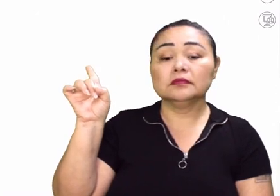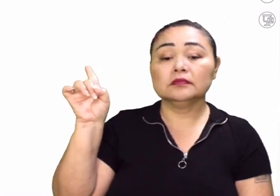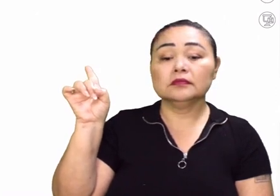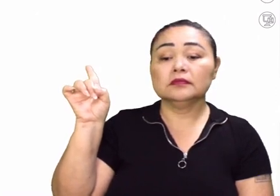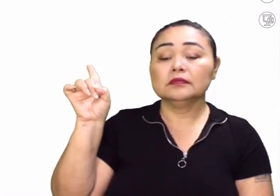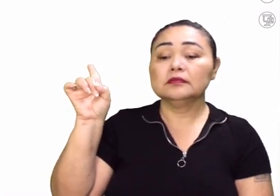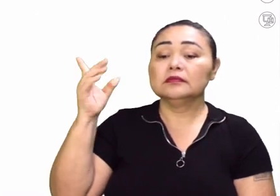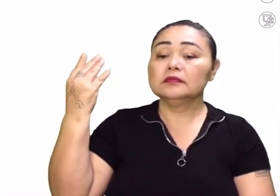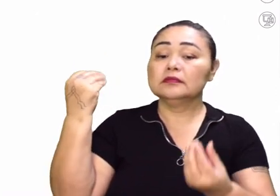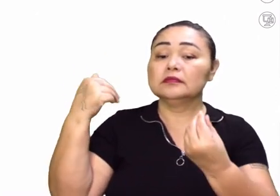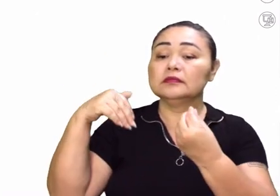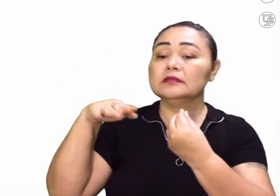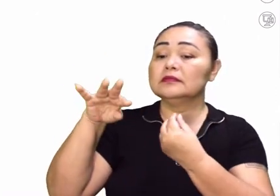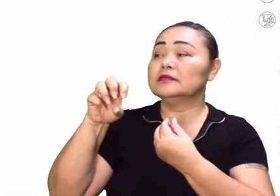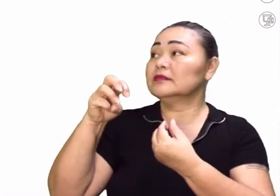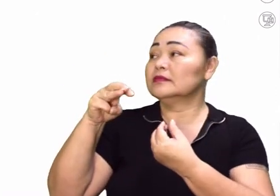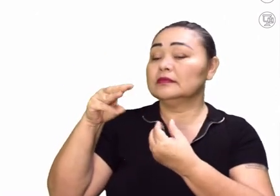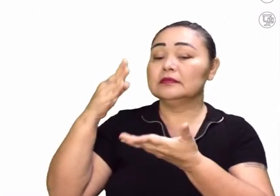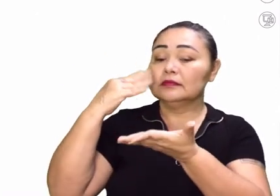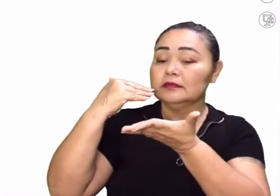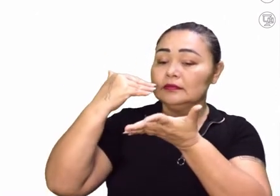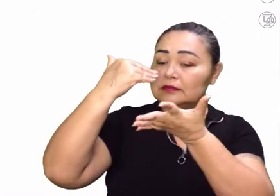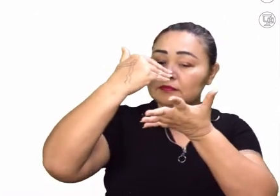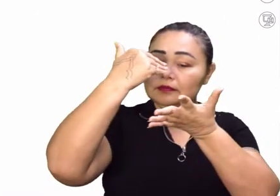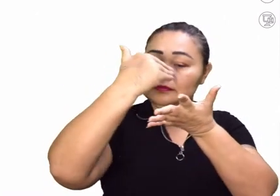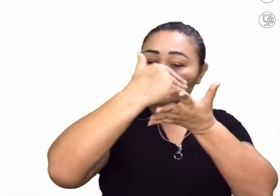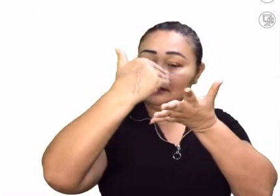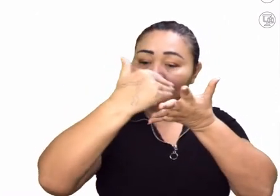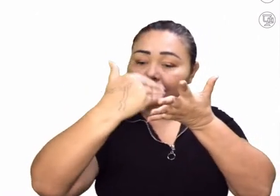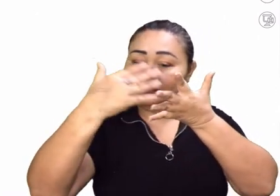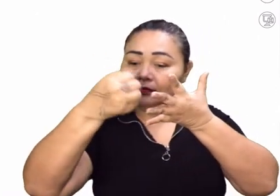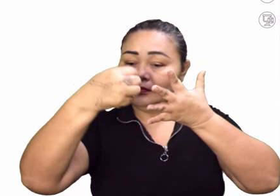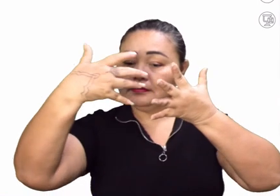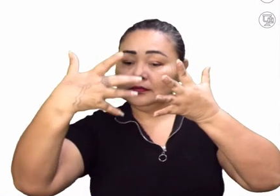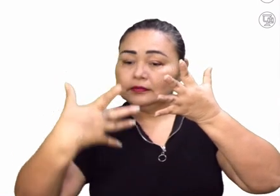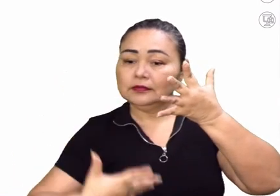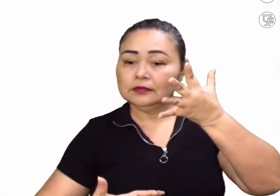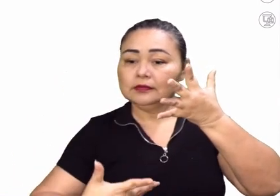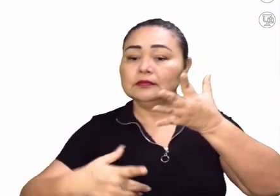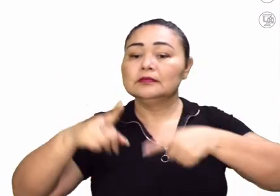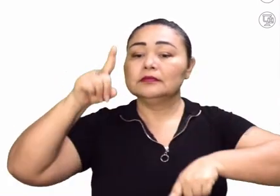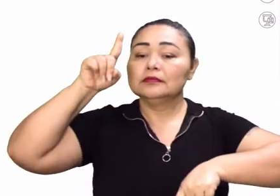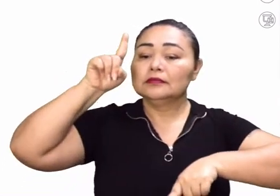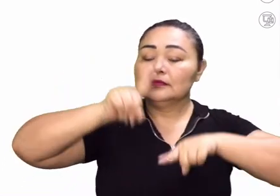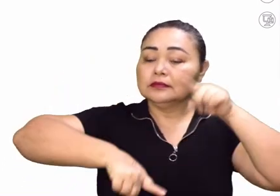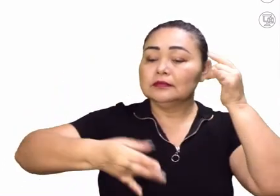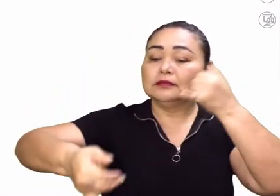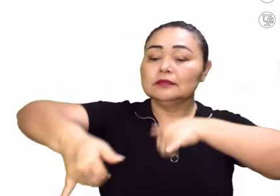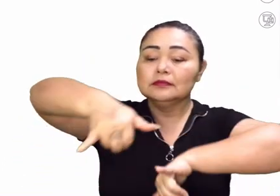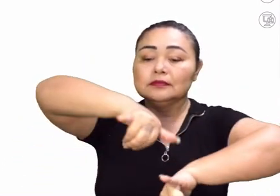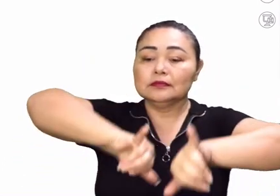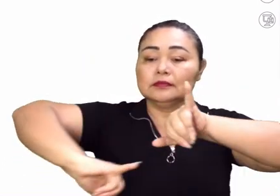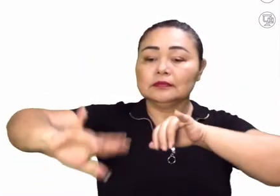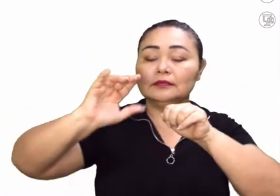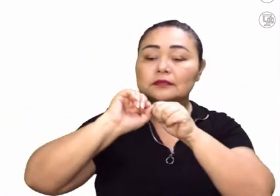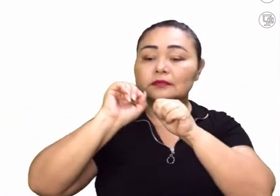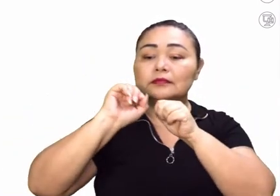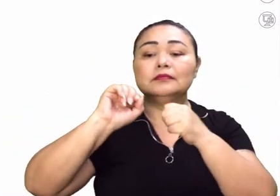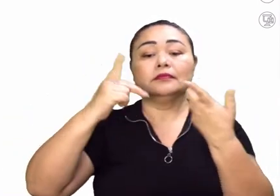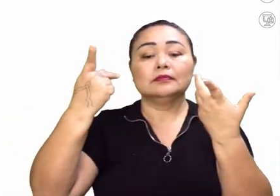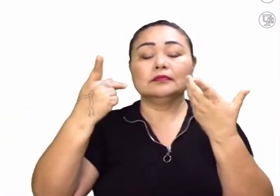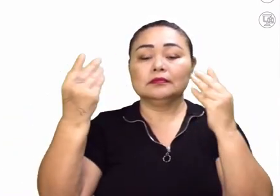modelo de visão baseado nas características químicas dos materiais da estrutura do Planeta